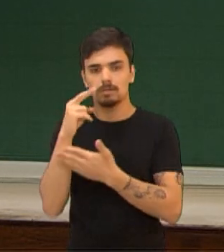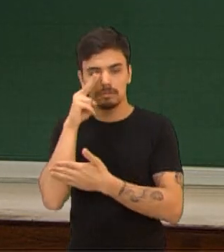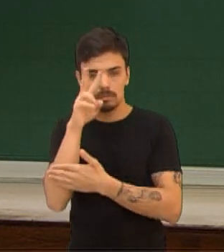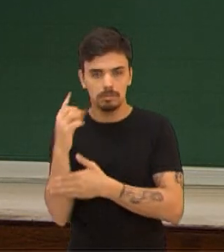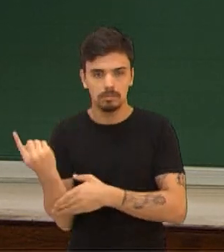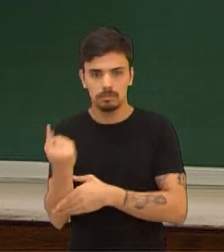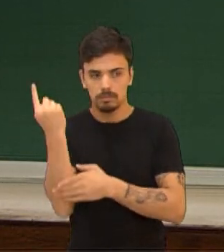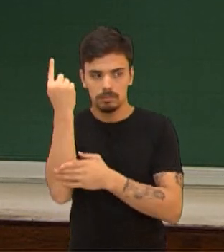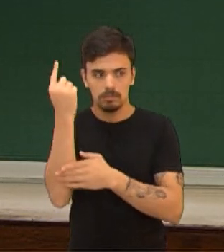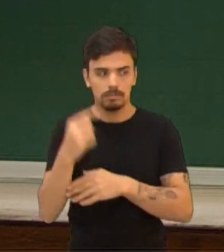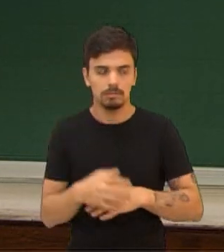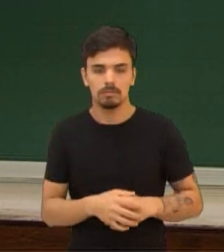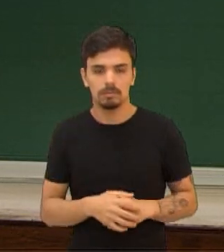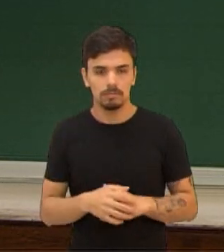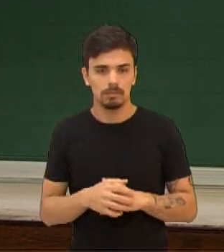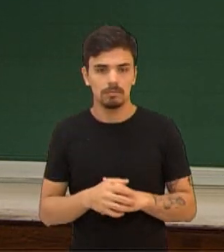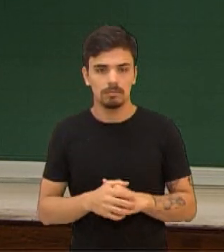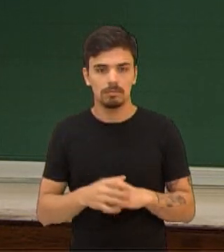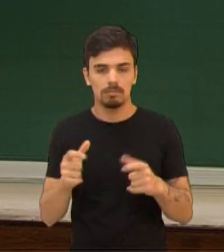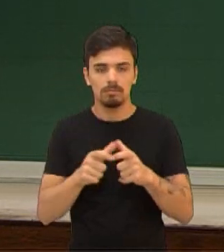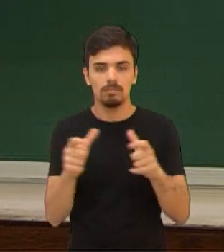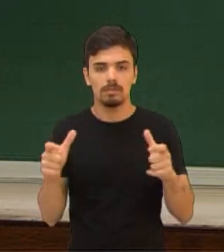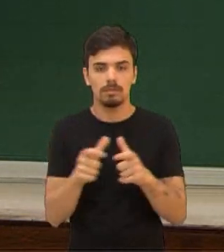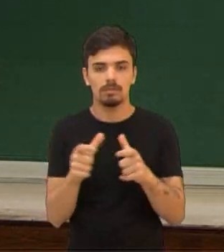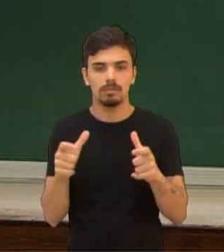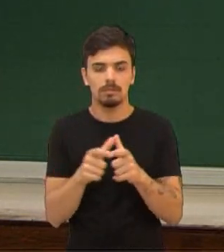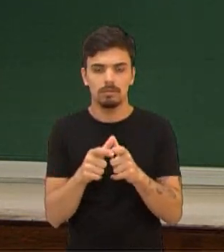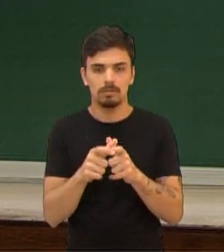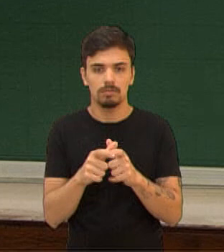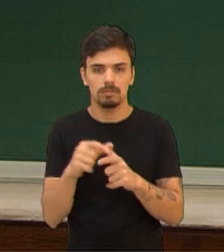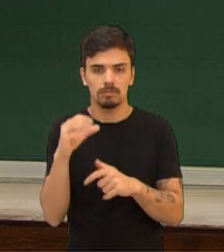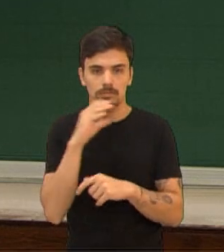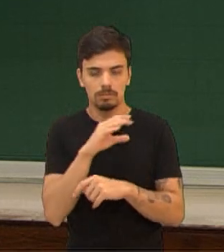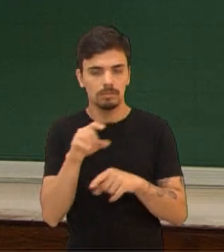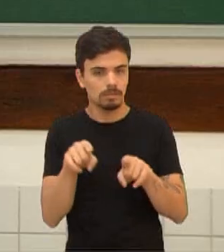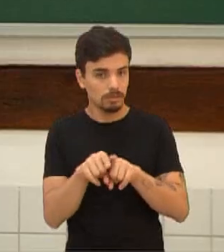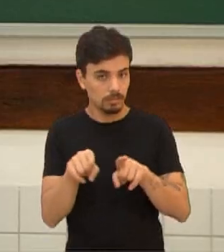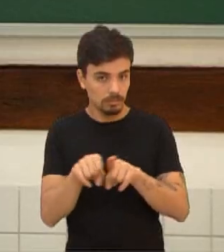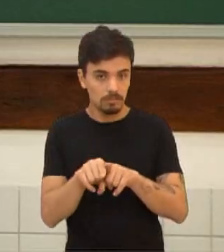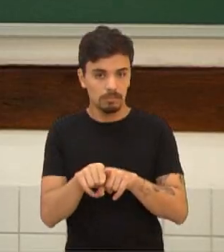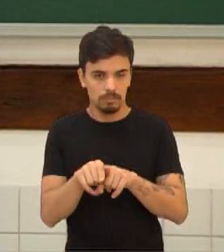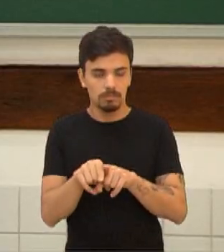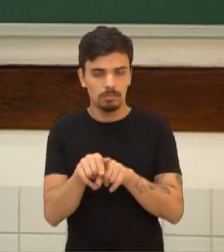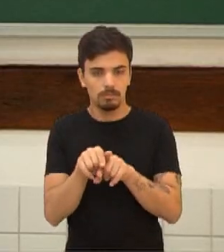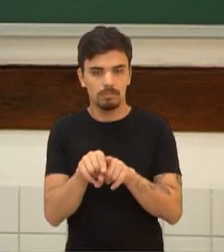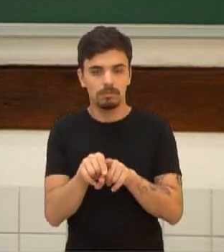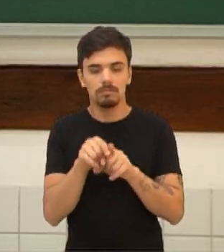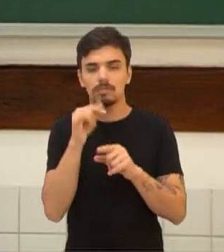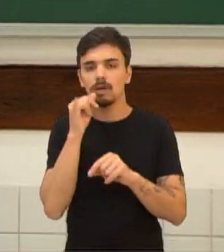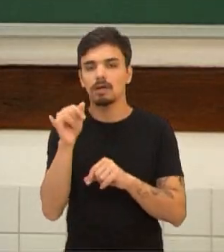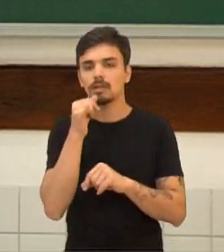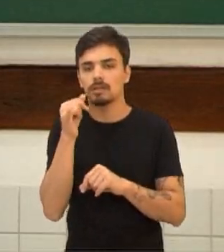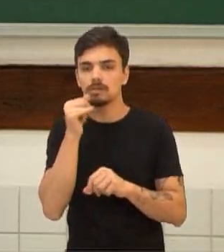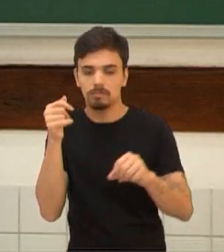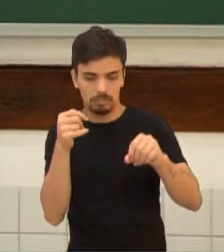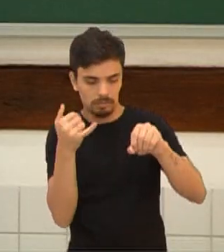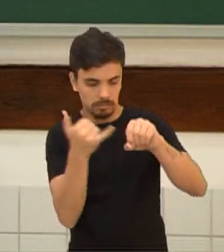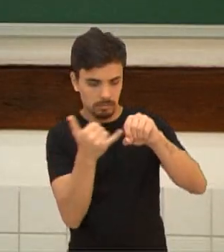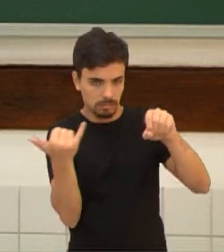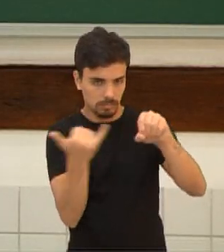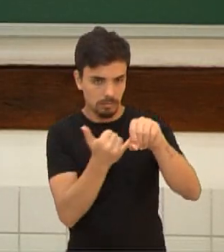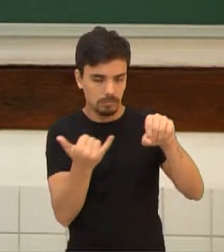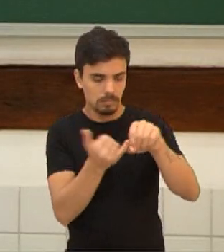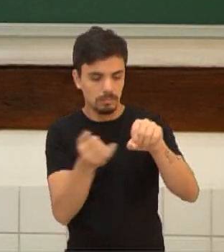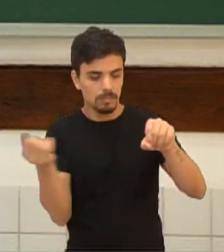no série, menor vai ser a corrente. E essa corrente vai carregar o capacitor. Tá? Ela vai alimentar